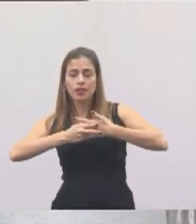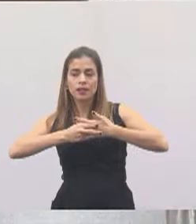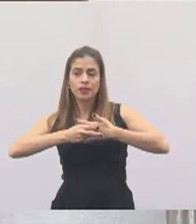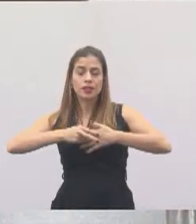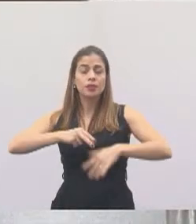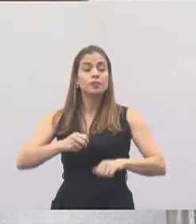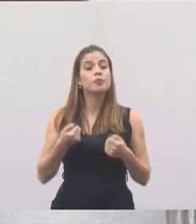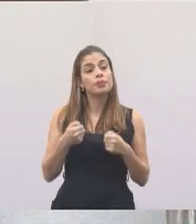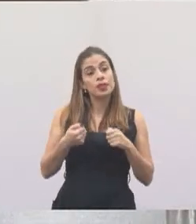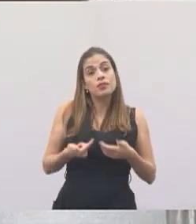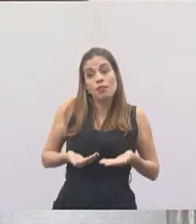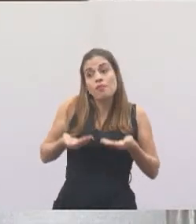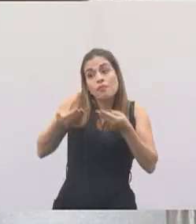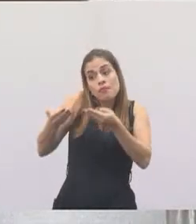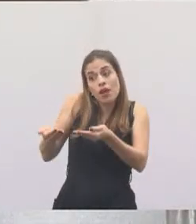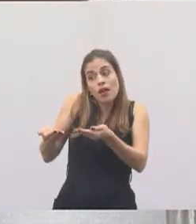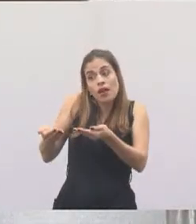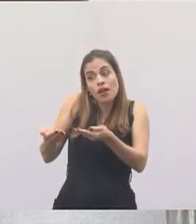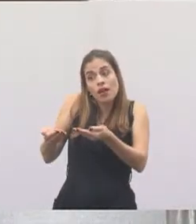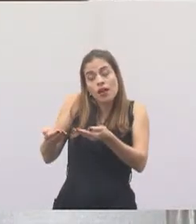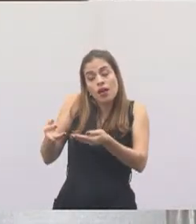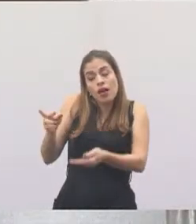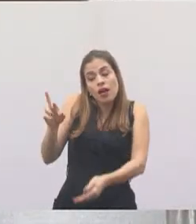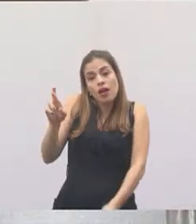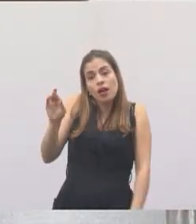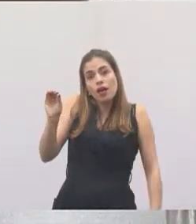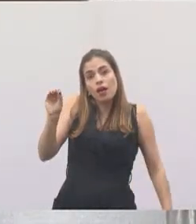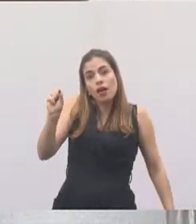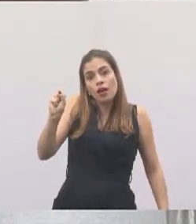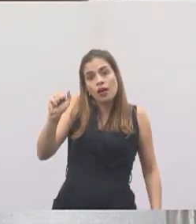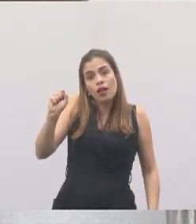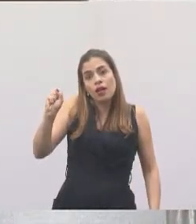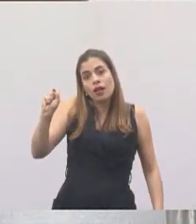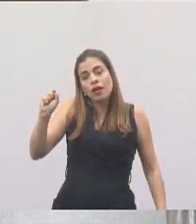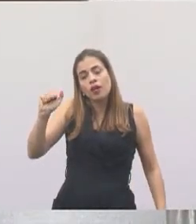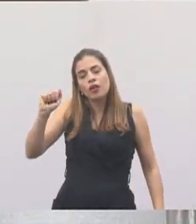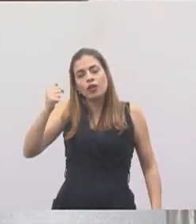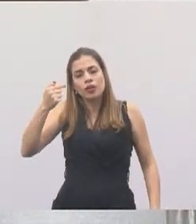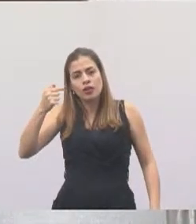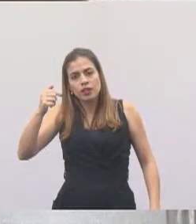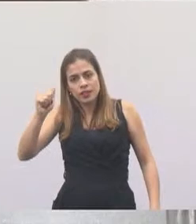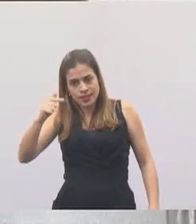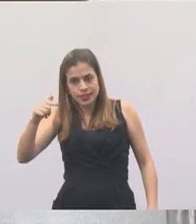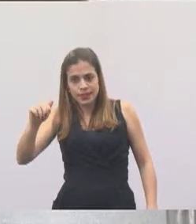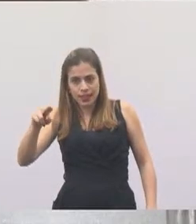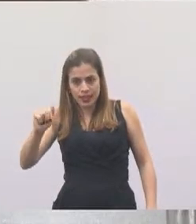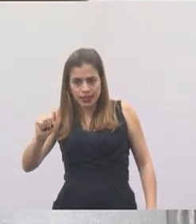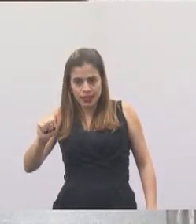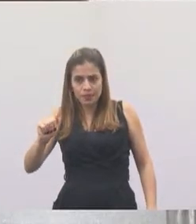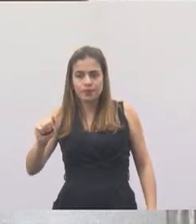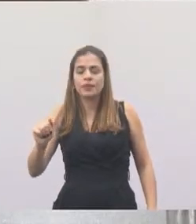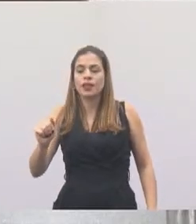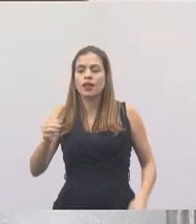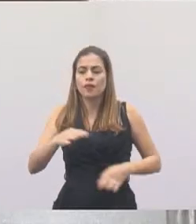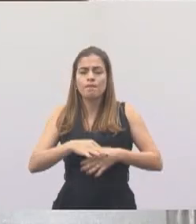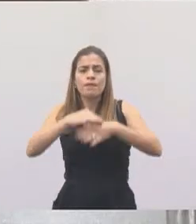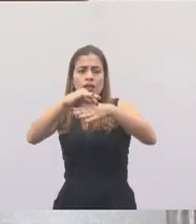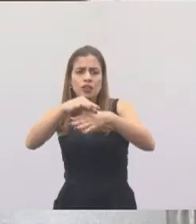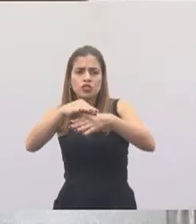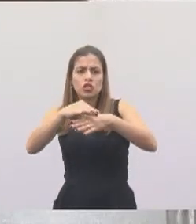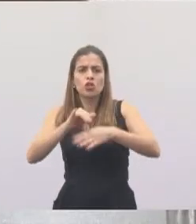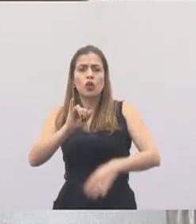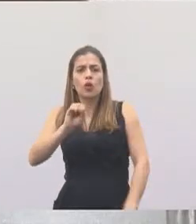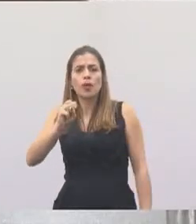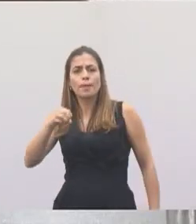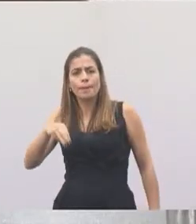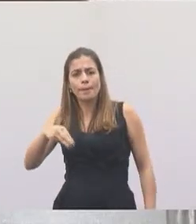tenho que dar esse crédito agora à Rosana Fasques, que está à frente do IPMJ, junto com toda a sua equipe, mais uma